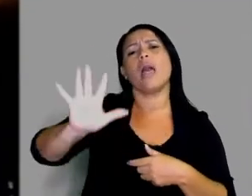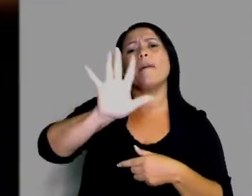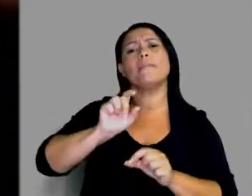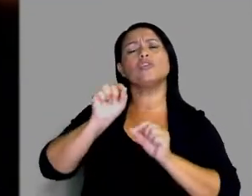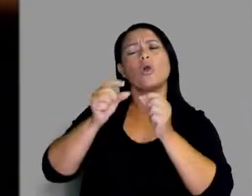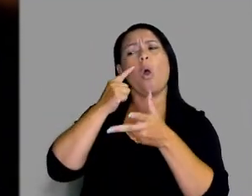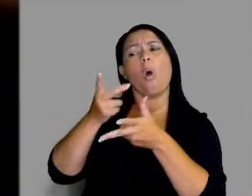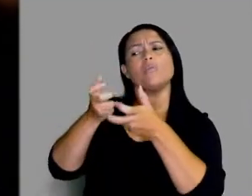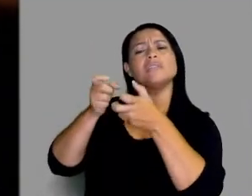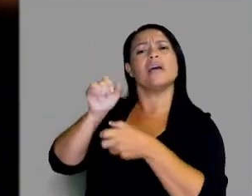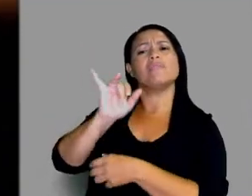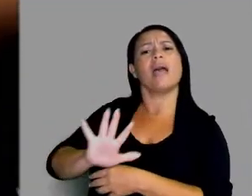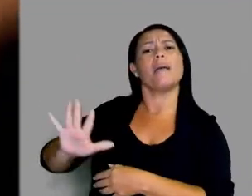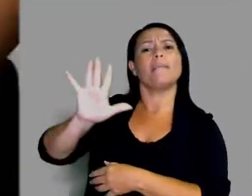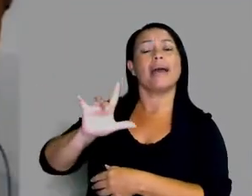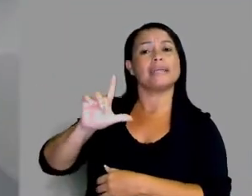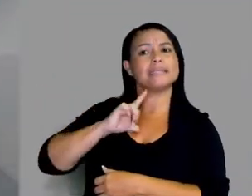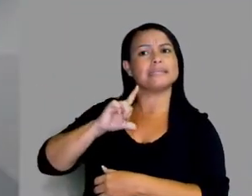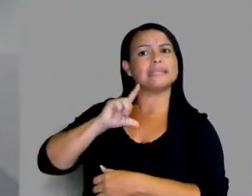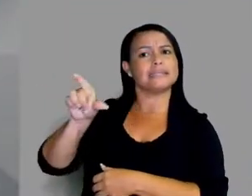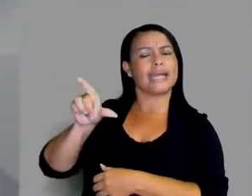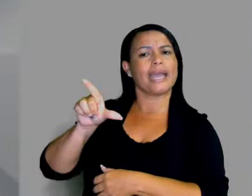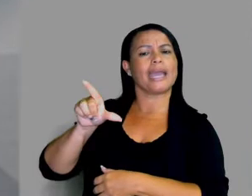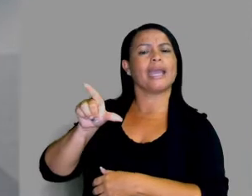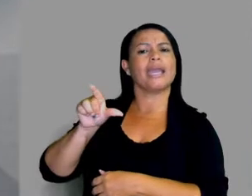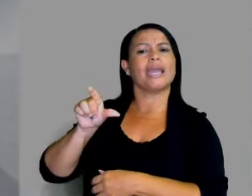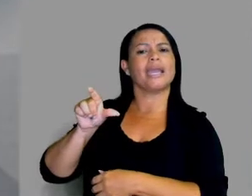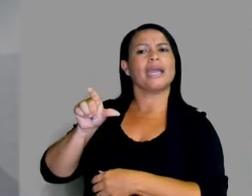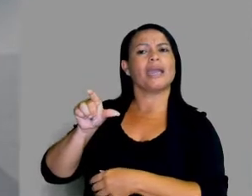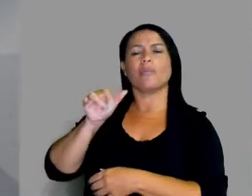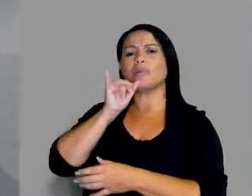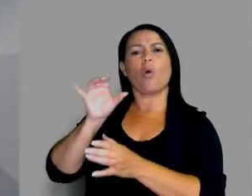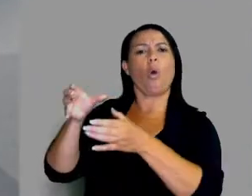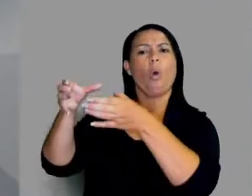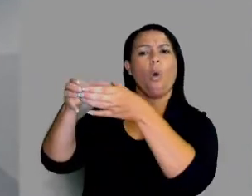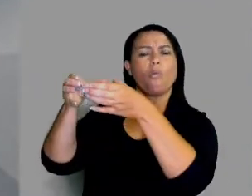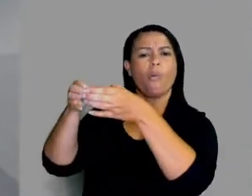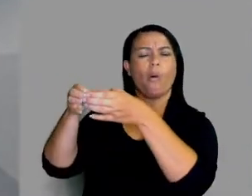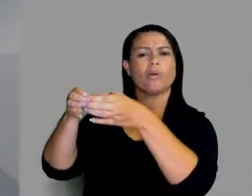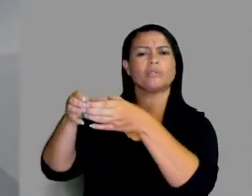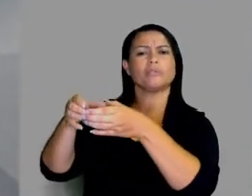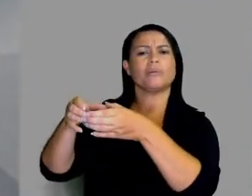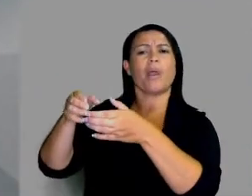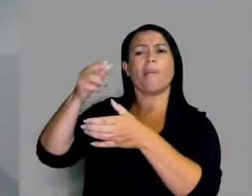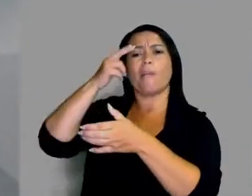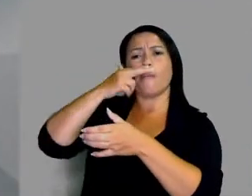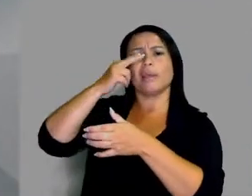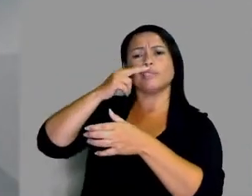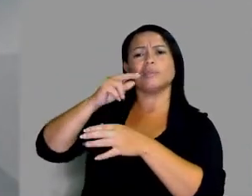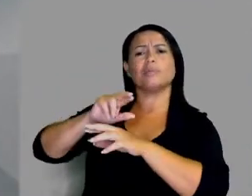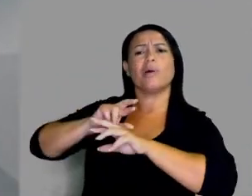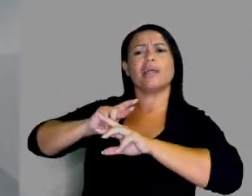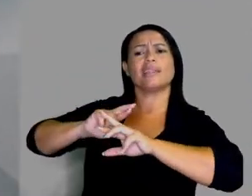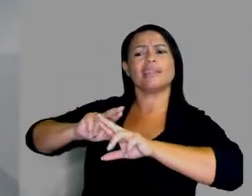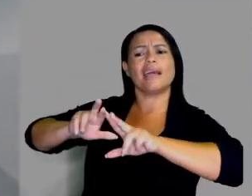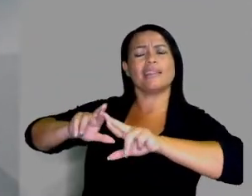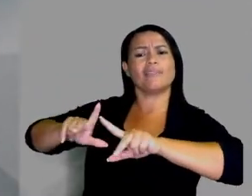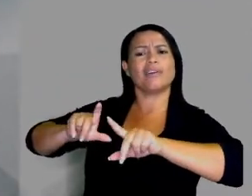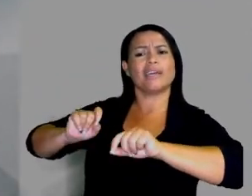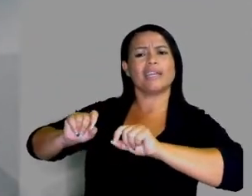imagem, observem aqui, ó, eles são compostos, mesmo através da diferença